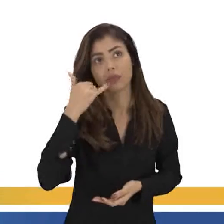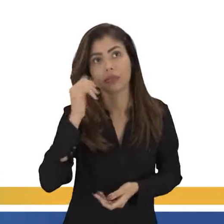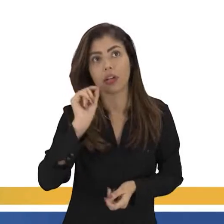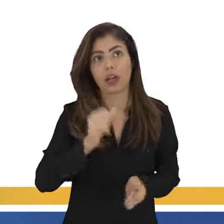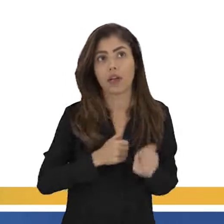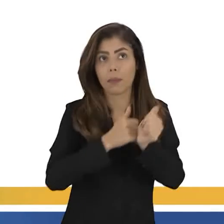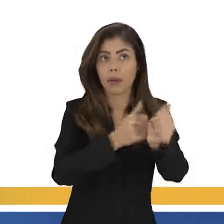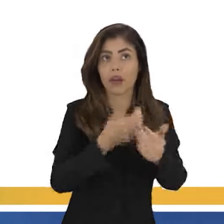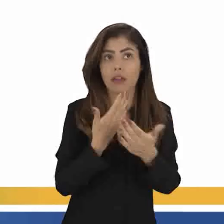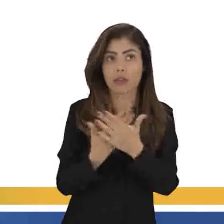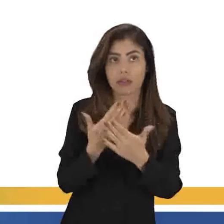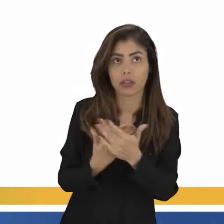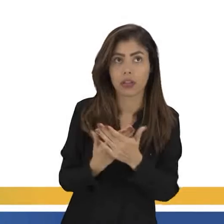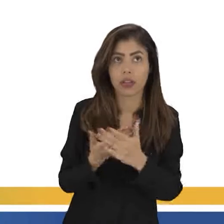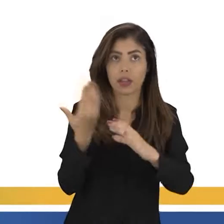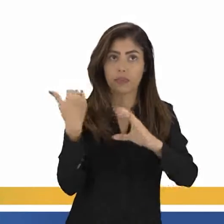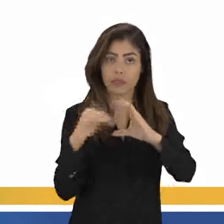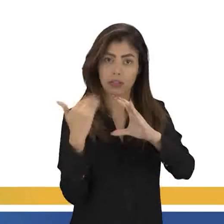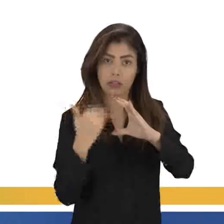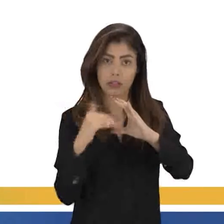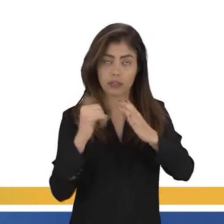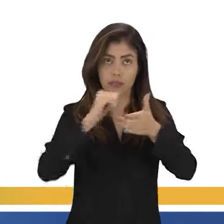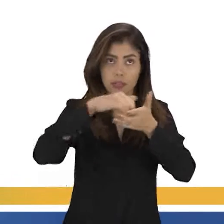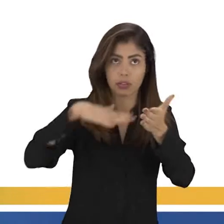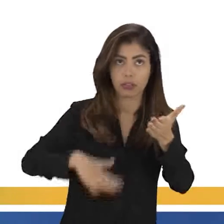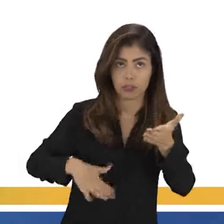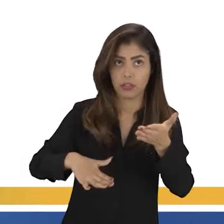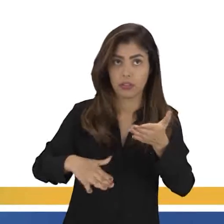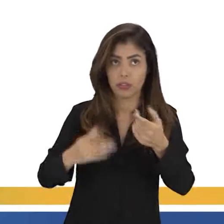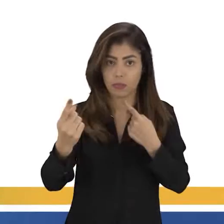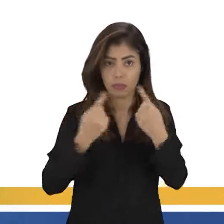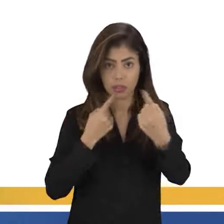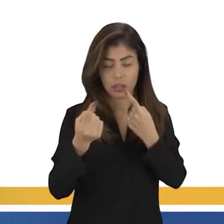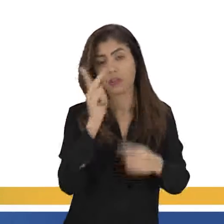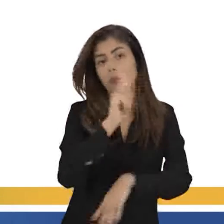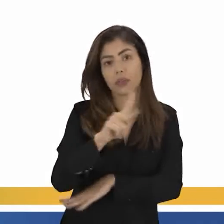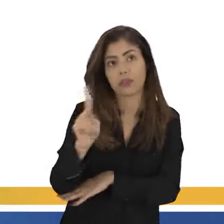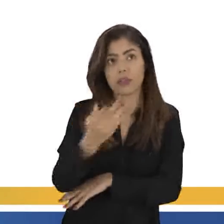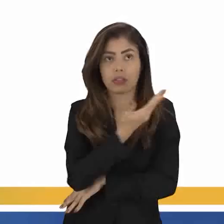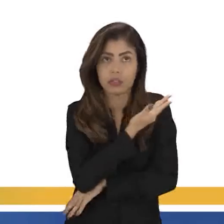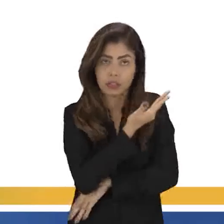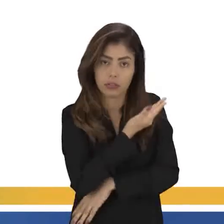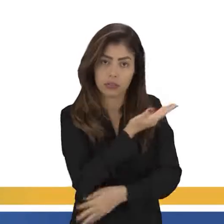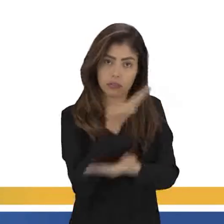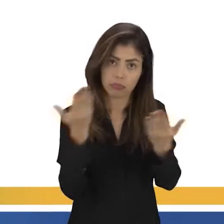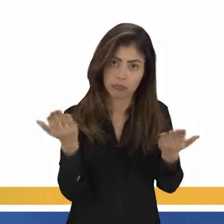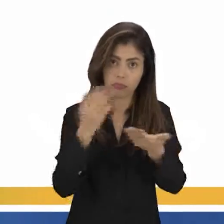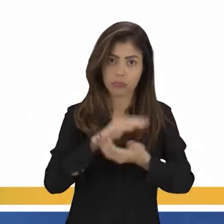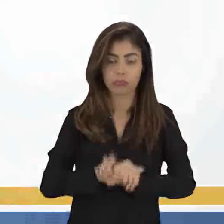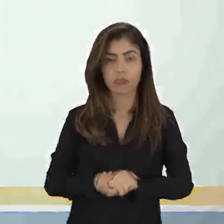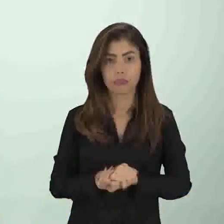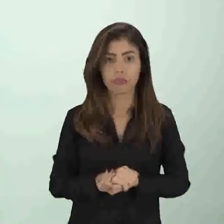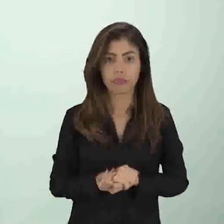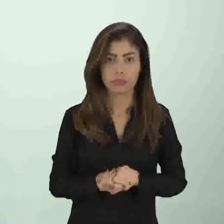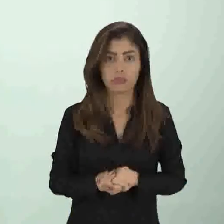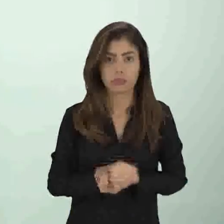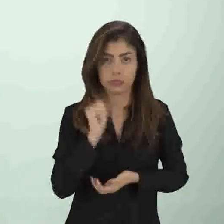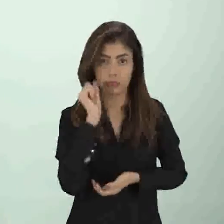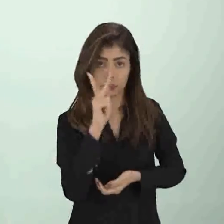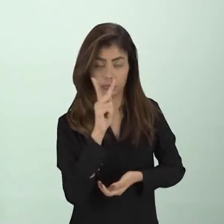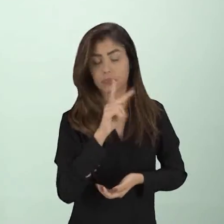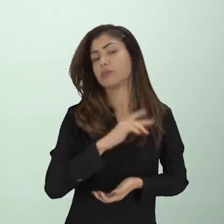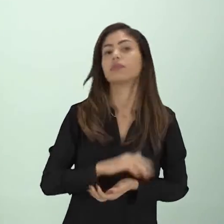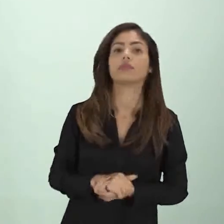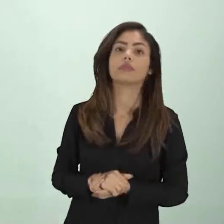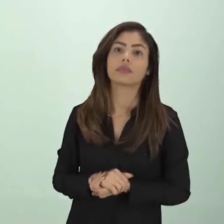para acompanhar as aulas, enviar suas atividades e comunicar-se com professores e colegas. Ok,